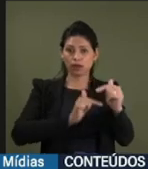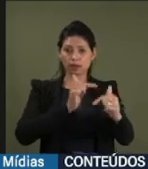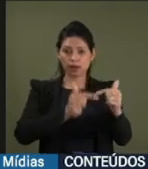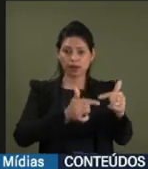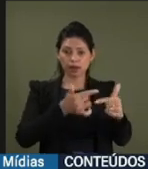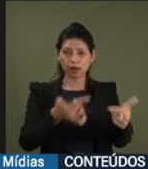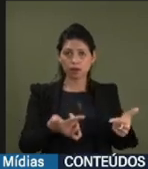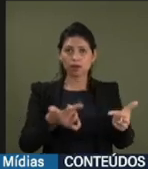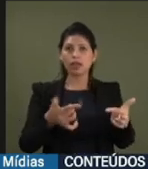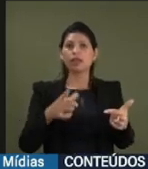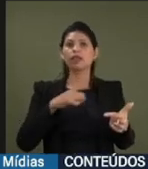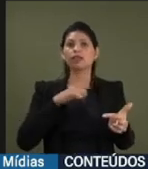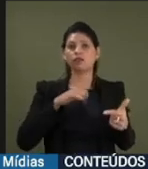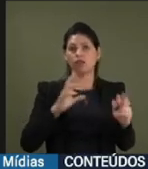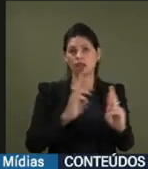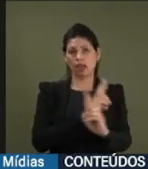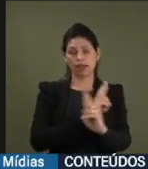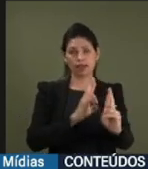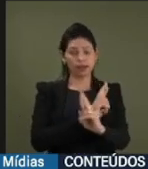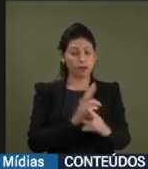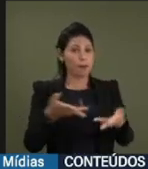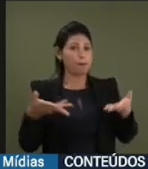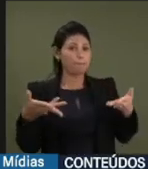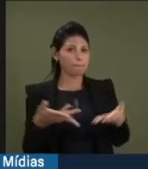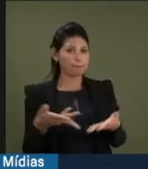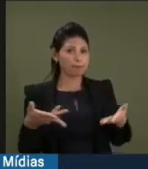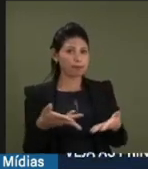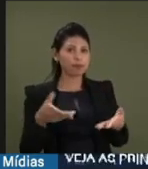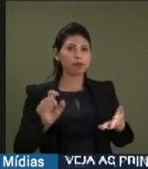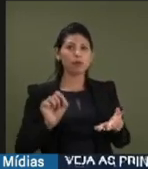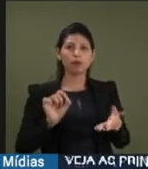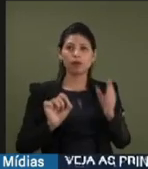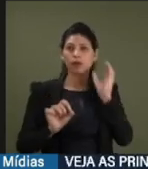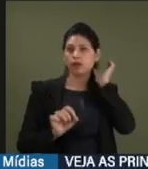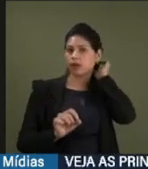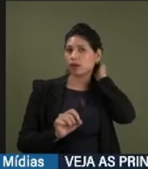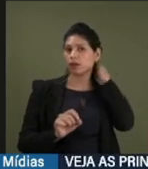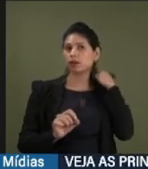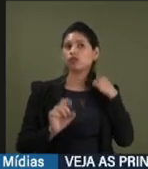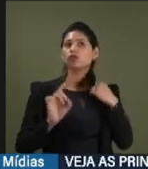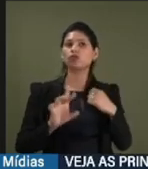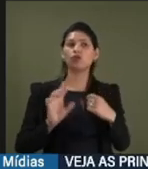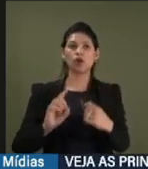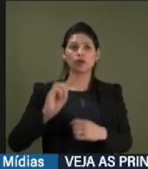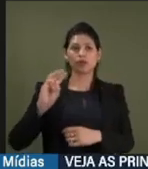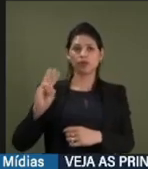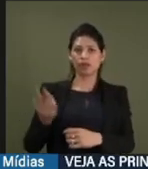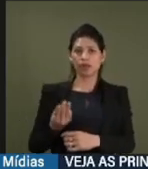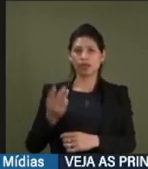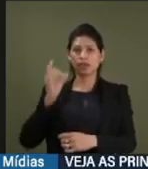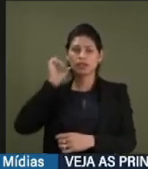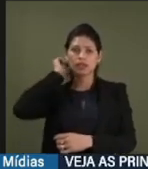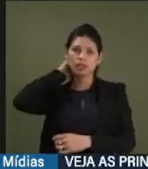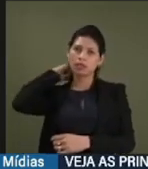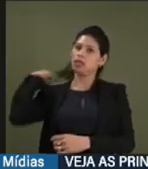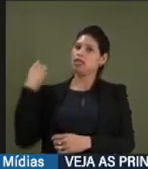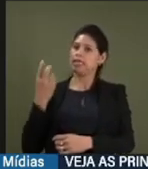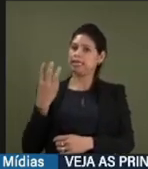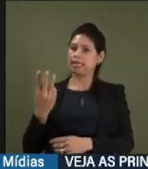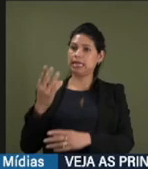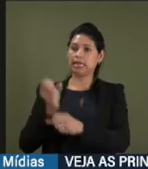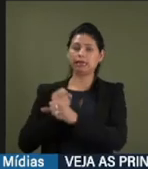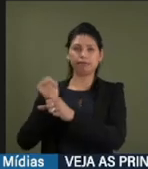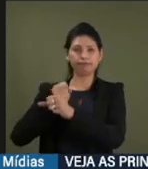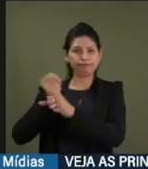a ele relacionada. Agora, apenas 6 anos,